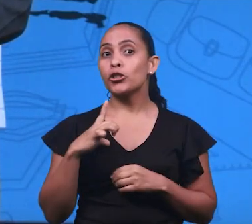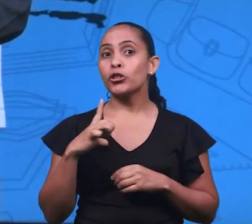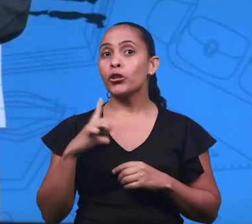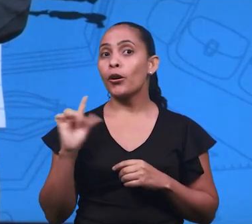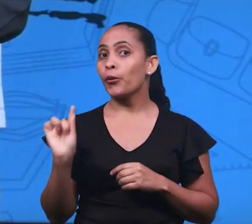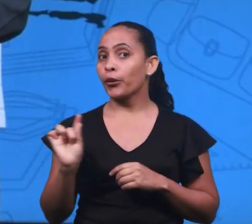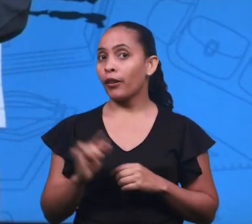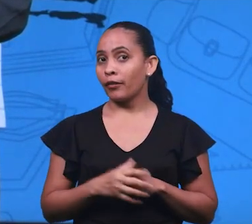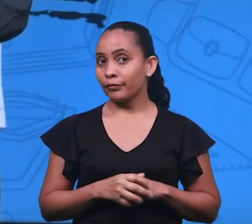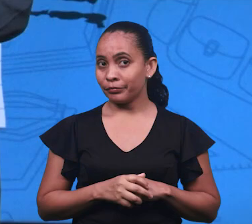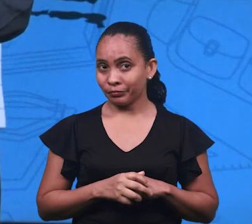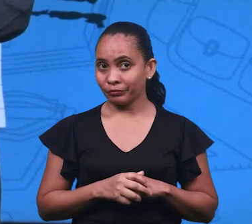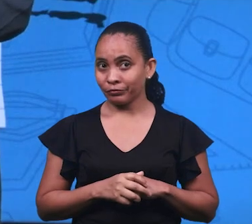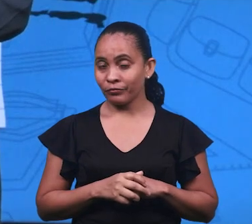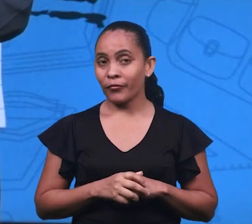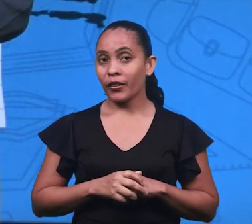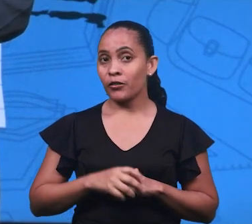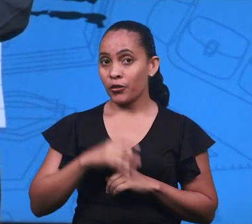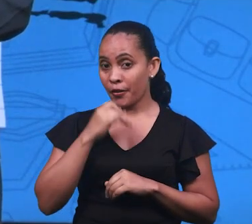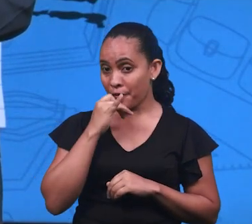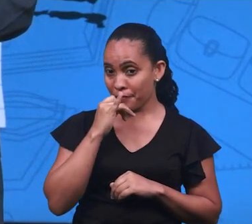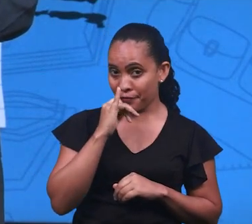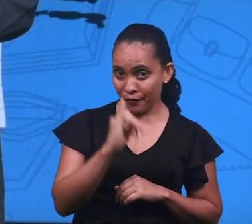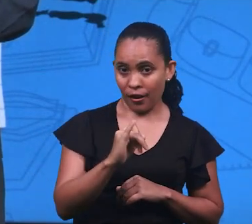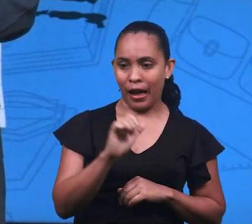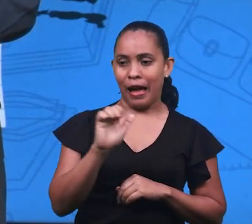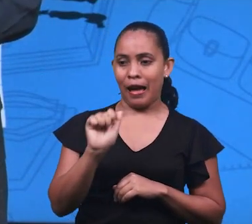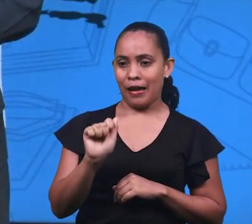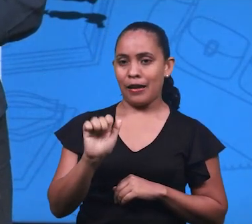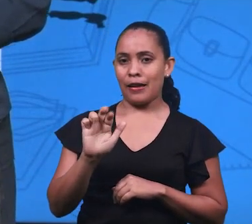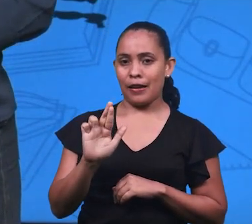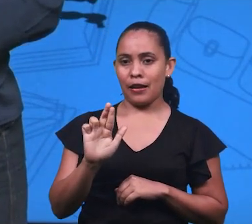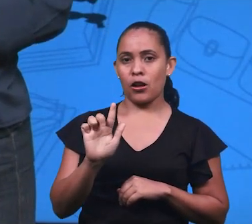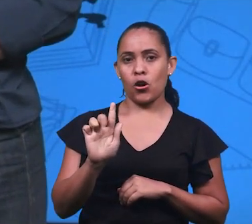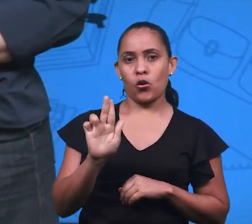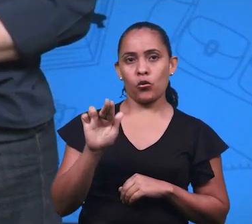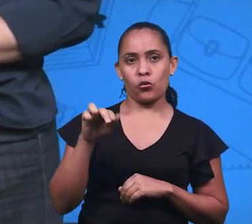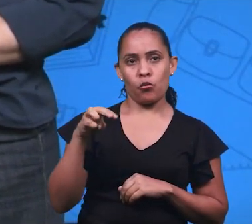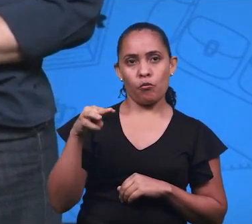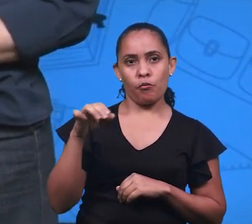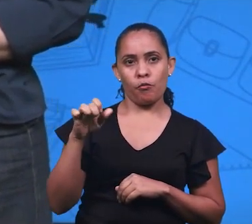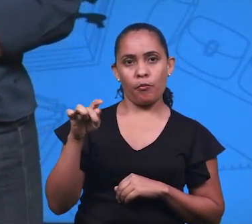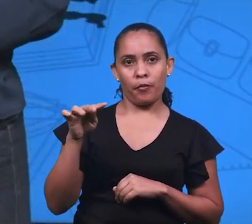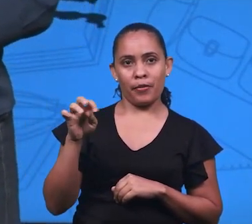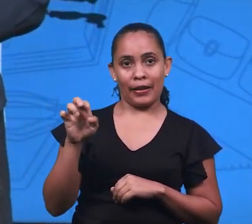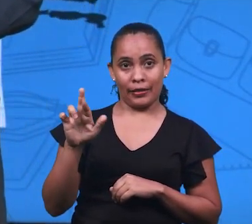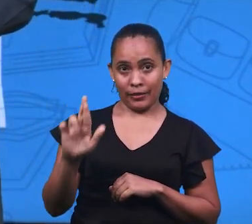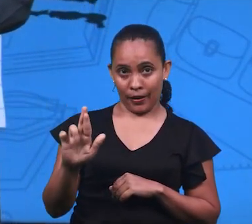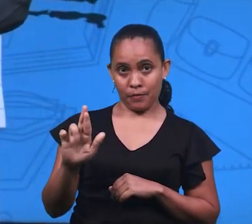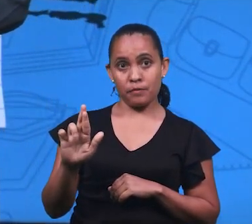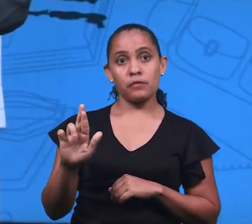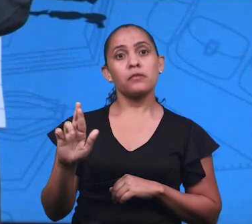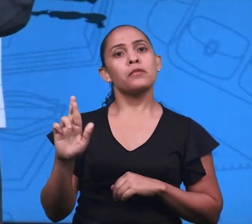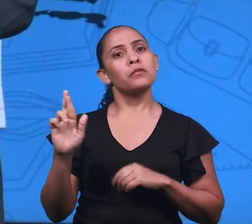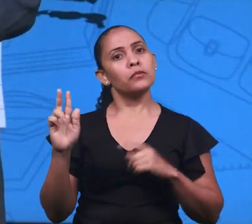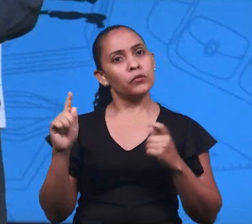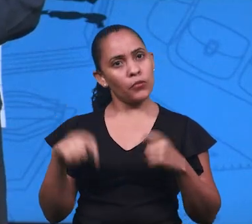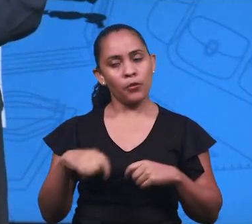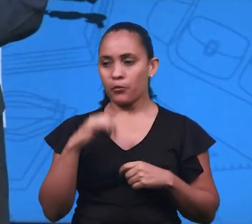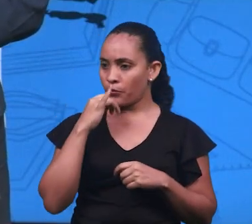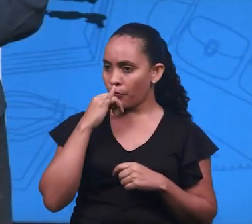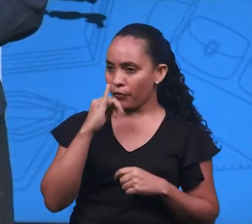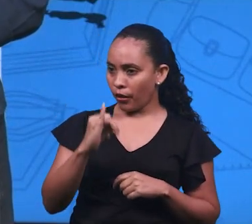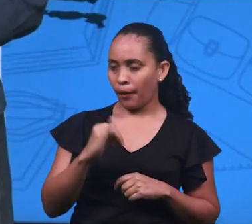que argumentar, arranjar argumentos. E esses argumentos tinham que ser argumentos consistentes, como você